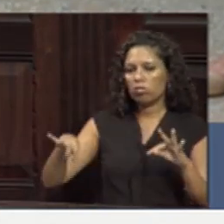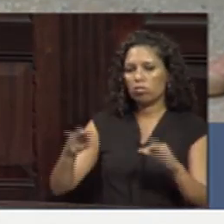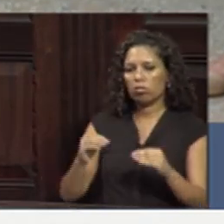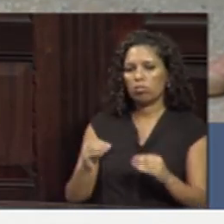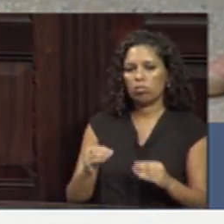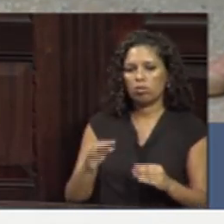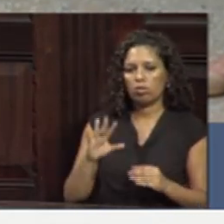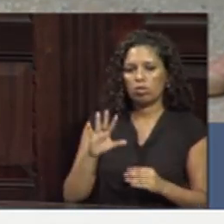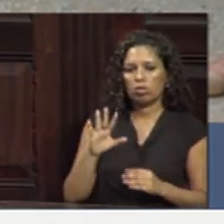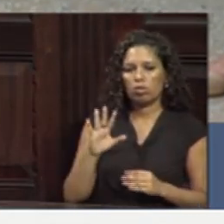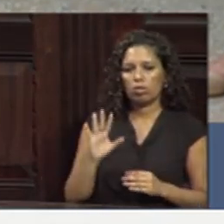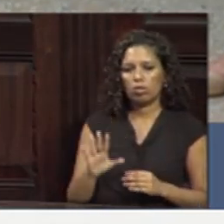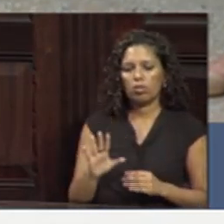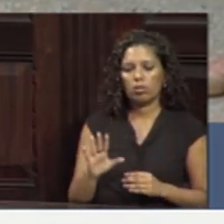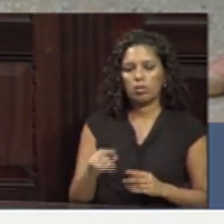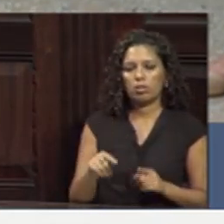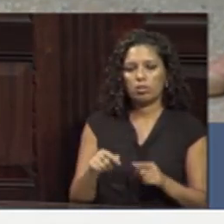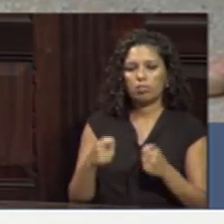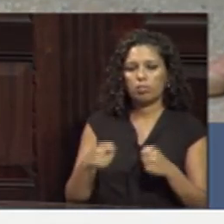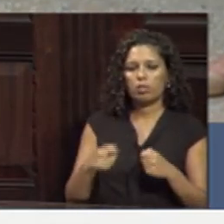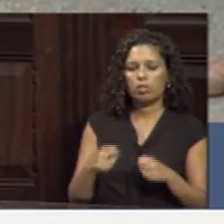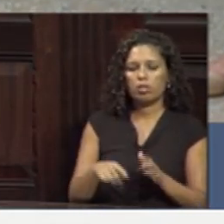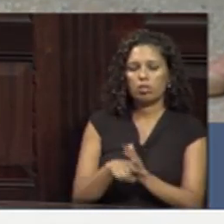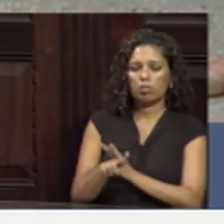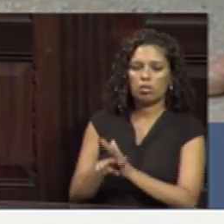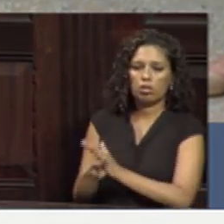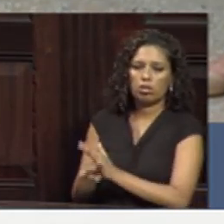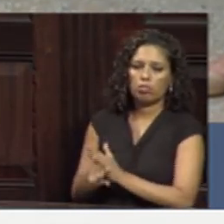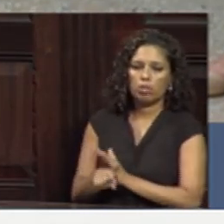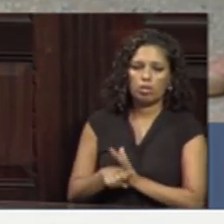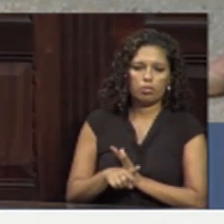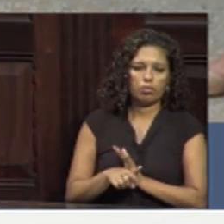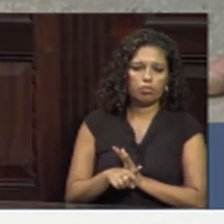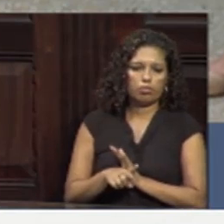uma análise política do que isso significa.